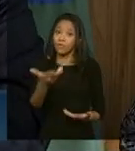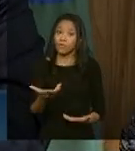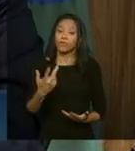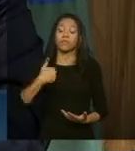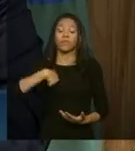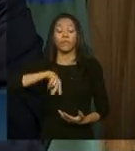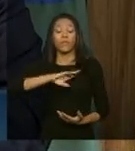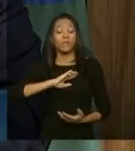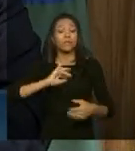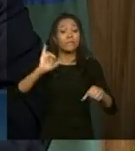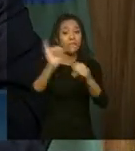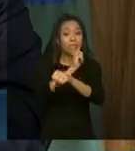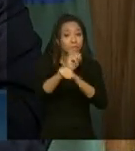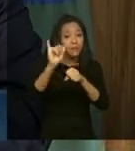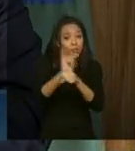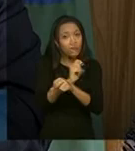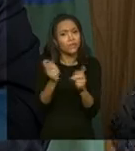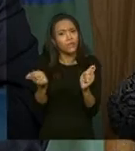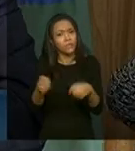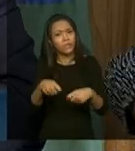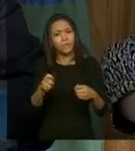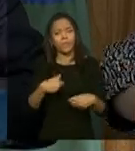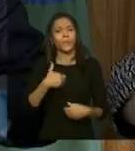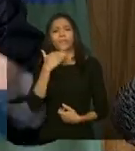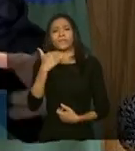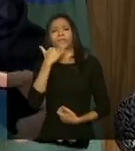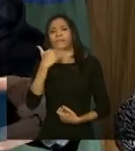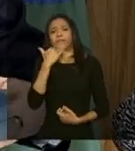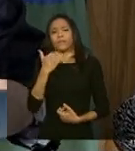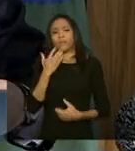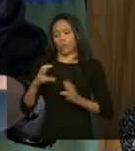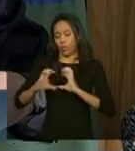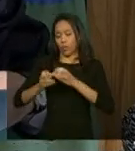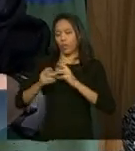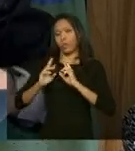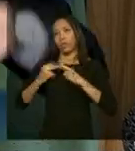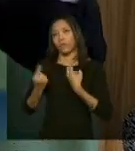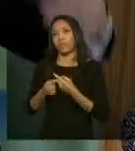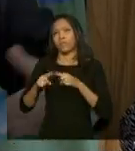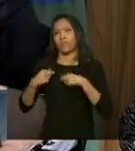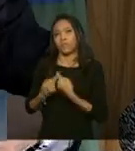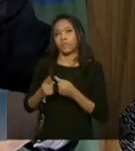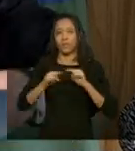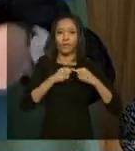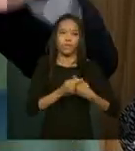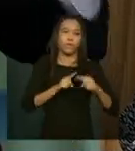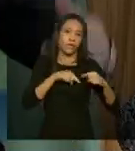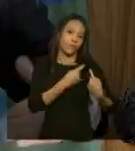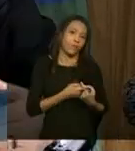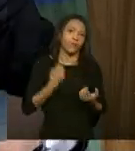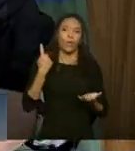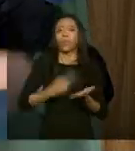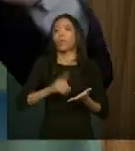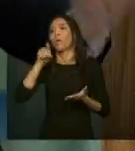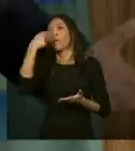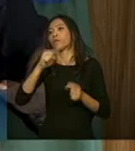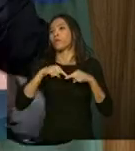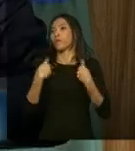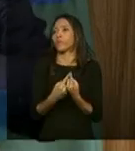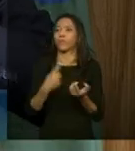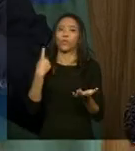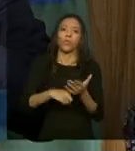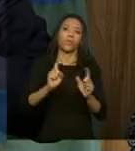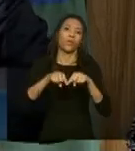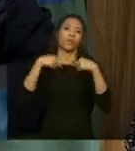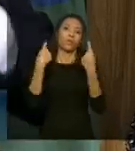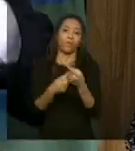achamos estratégico e viável. Não adianta ficar fazendo grupo de reunião, que a única coisa que faz é marcar a próxima reunião, e marca a próxima reunião, entrega um